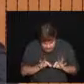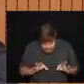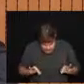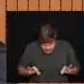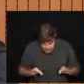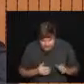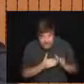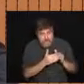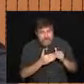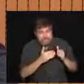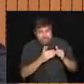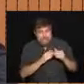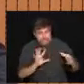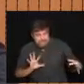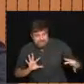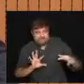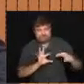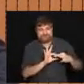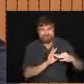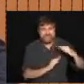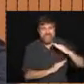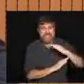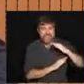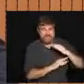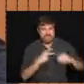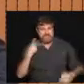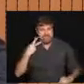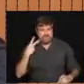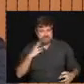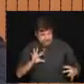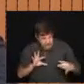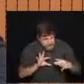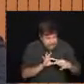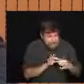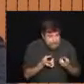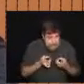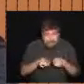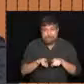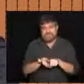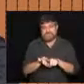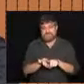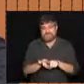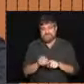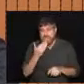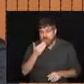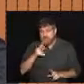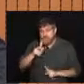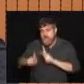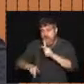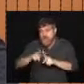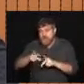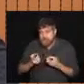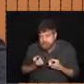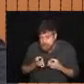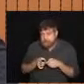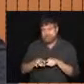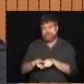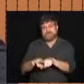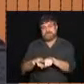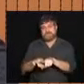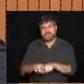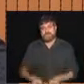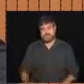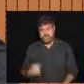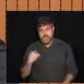pedir parceria à Câmara de Vereadores, parceria ao povo de Campinas.